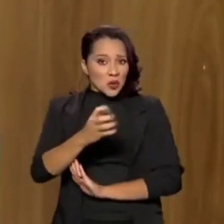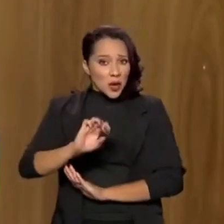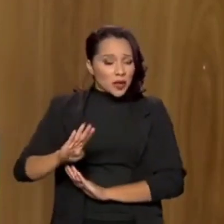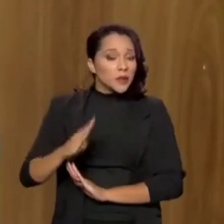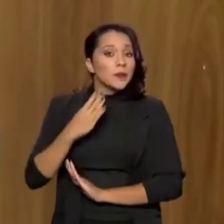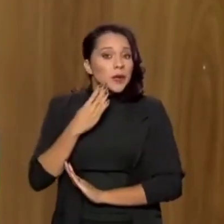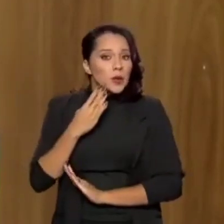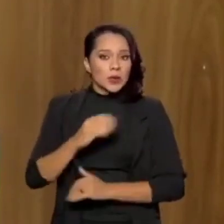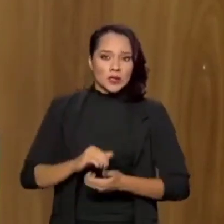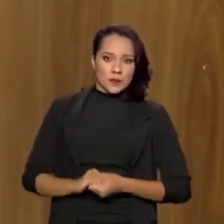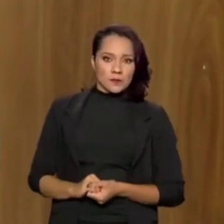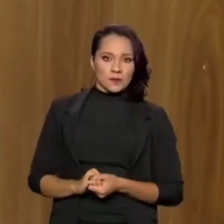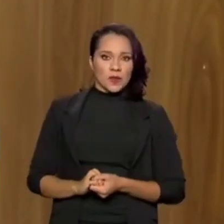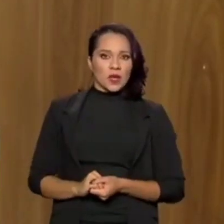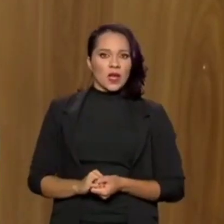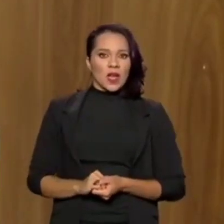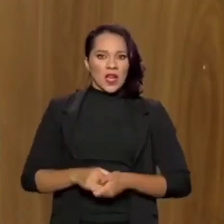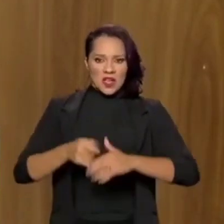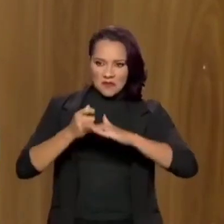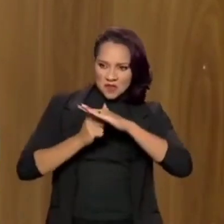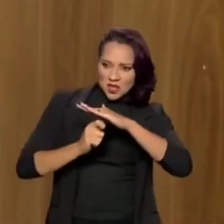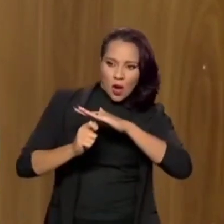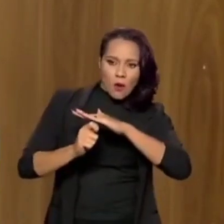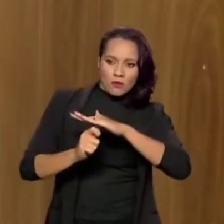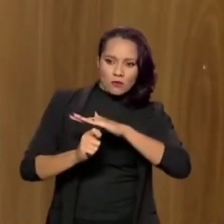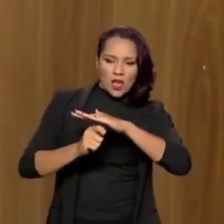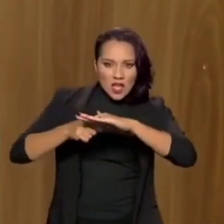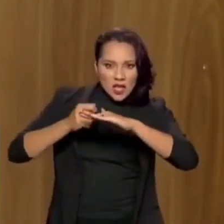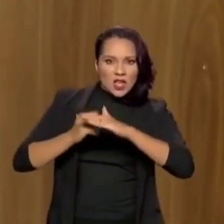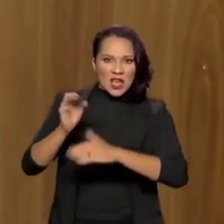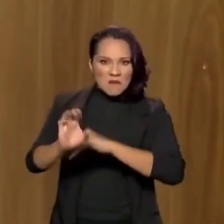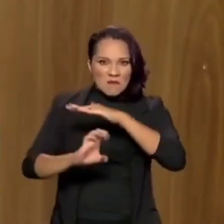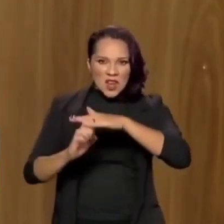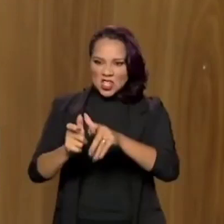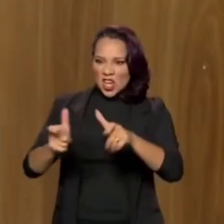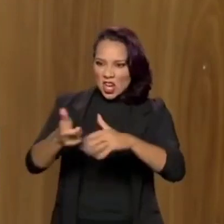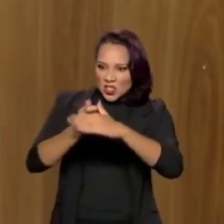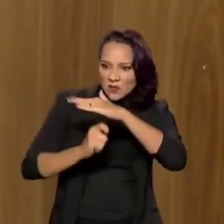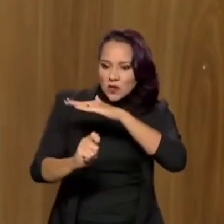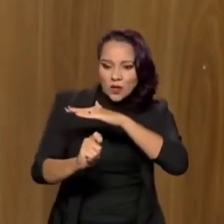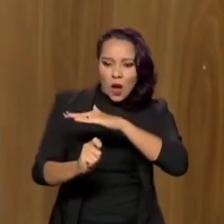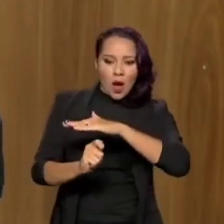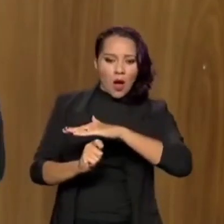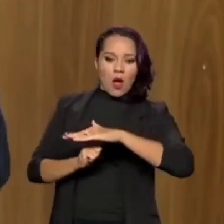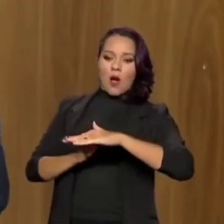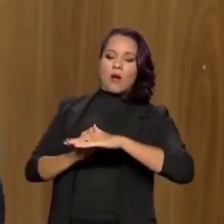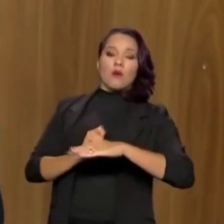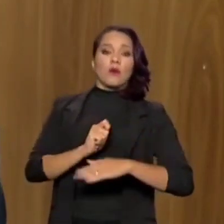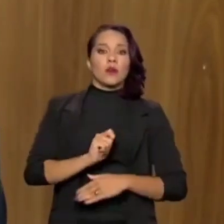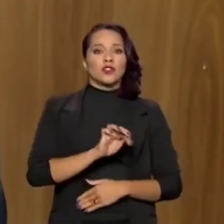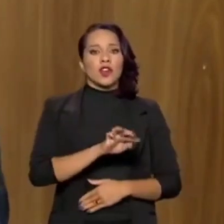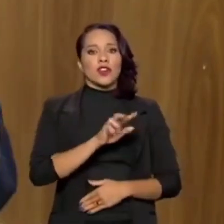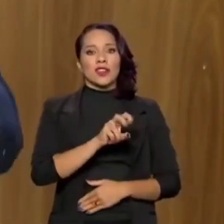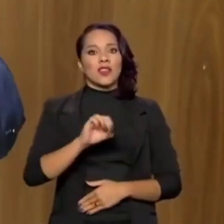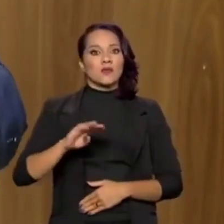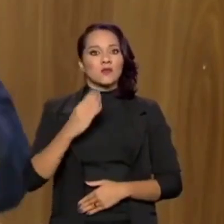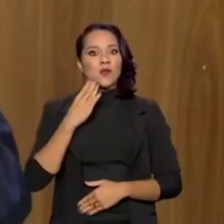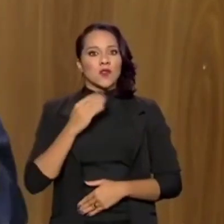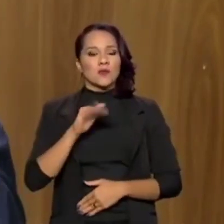bilhões. Desinvestimos nessas grandes empresas estatais, 260 bilhões. Só isso já dá 500 bilhões.